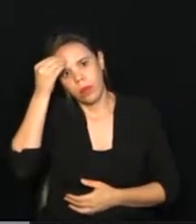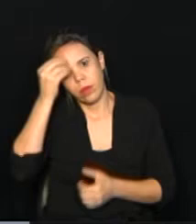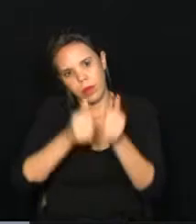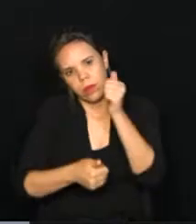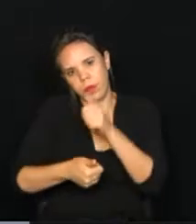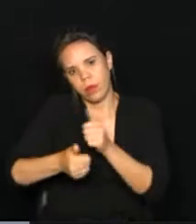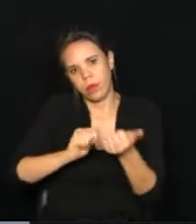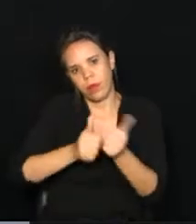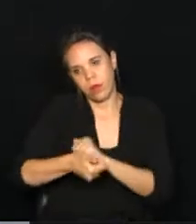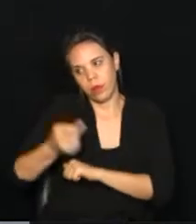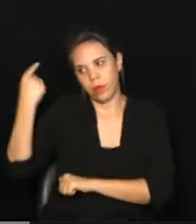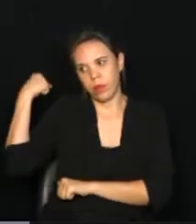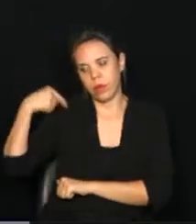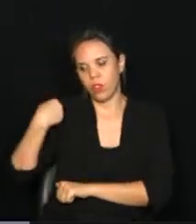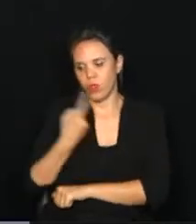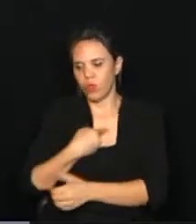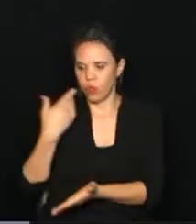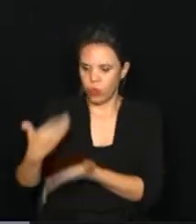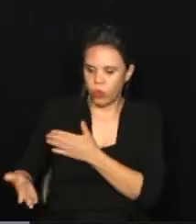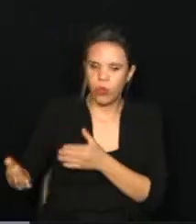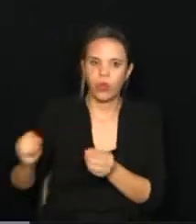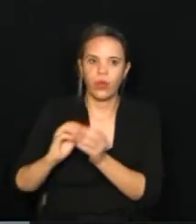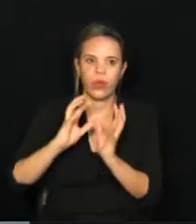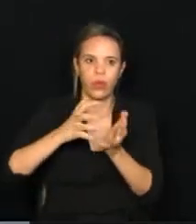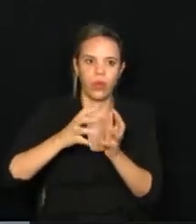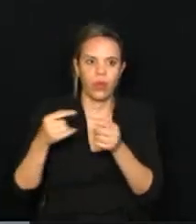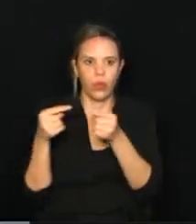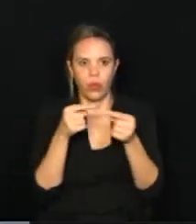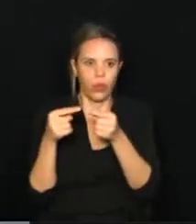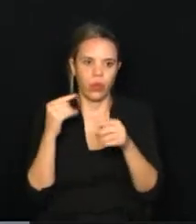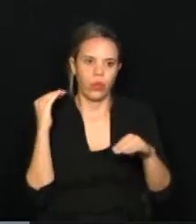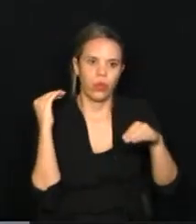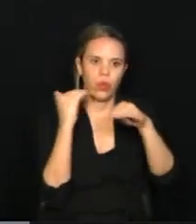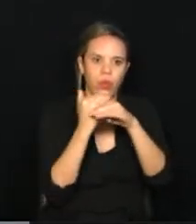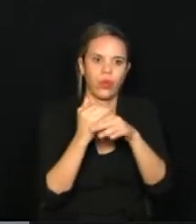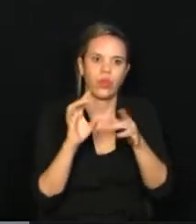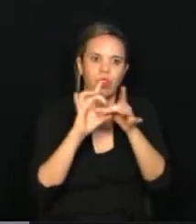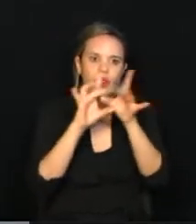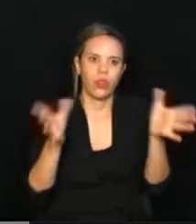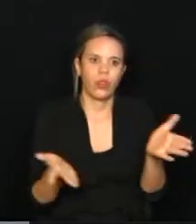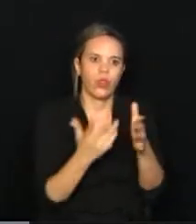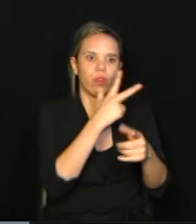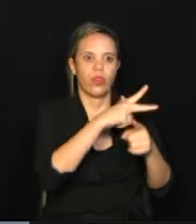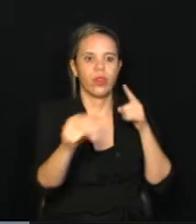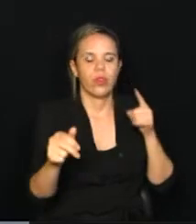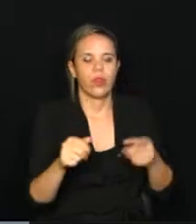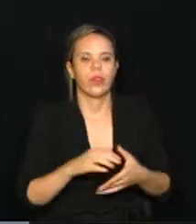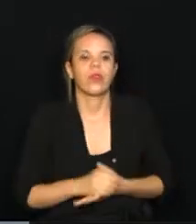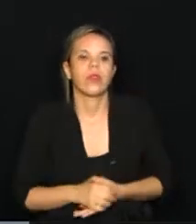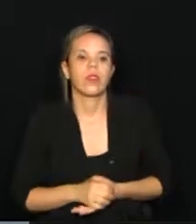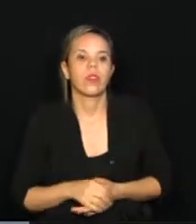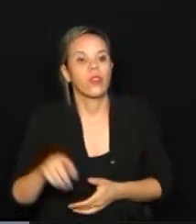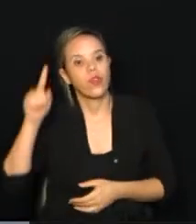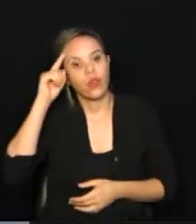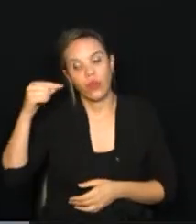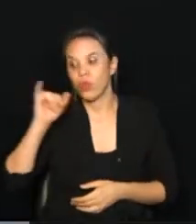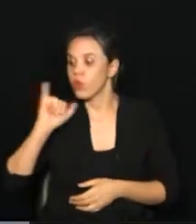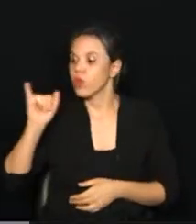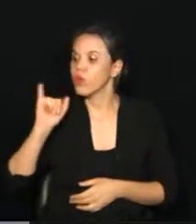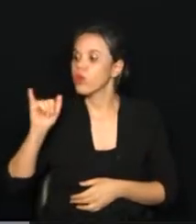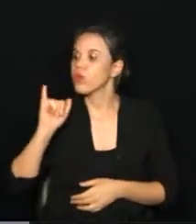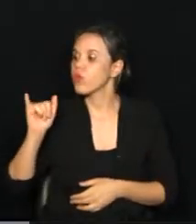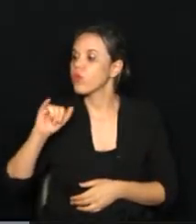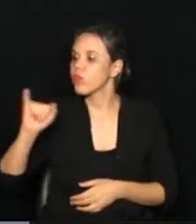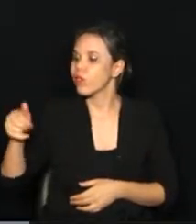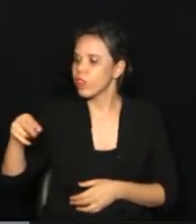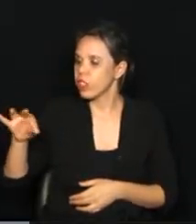estava perdendo e eu fiz a bola para empatar o jogo, e se eu fizesse lance livre eu ganhava o jogo. Tá. E nesse dia ela me falou, eu não